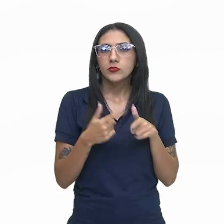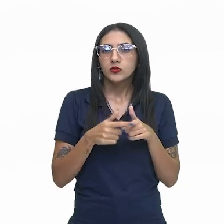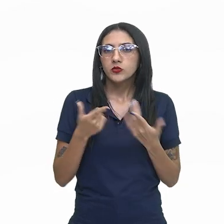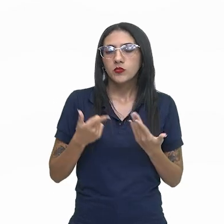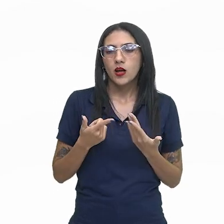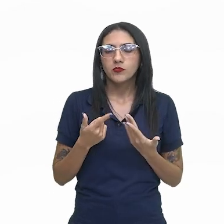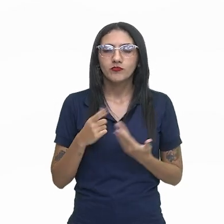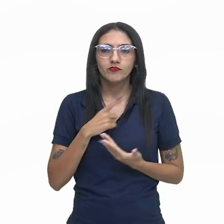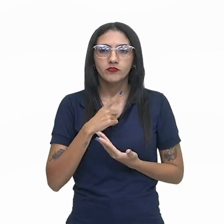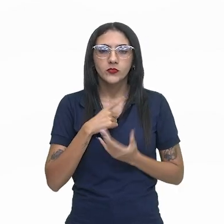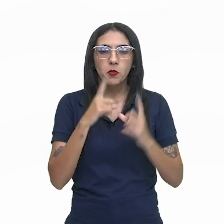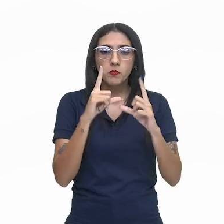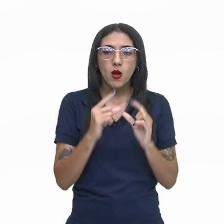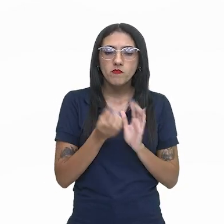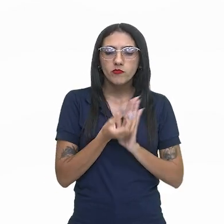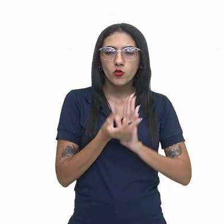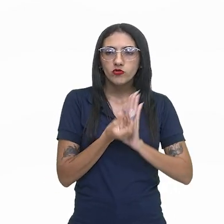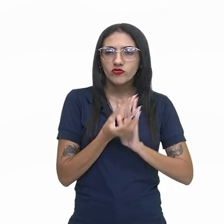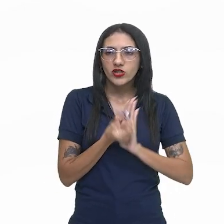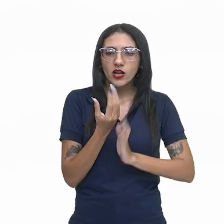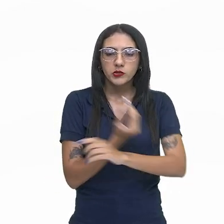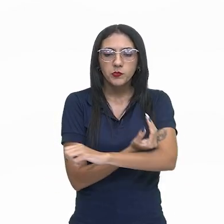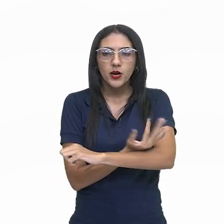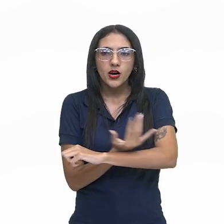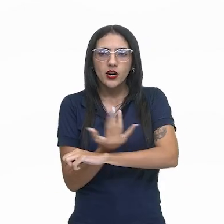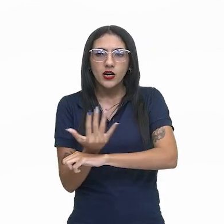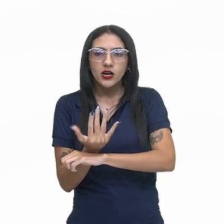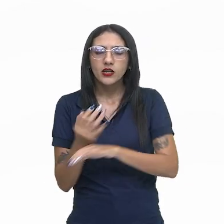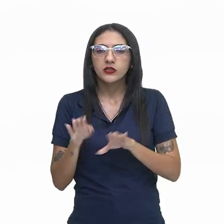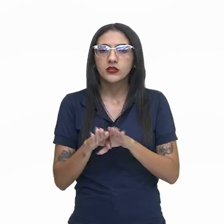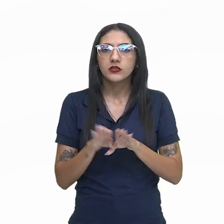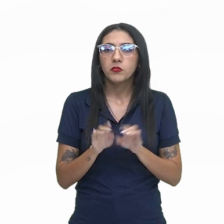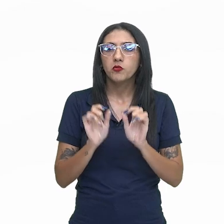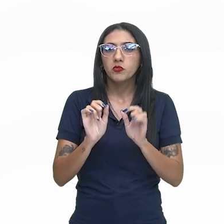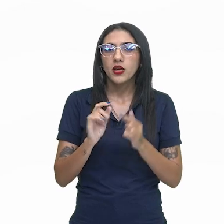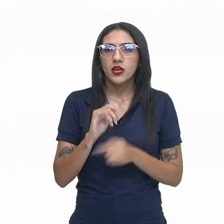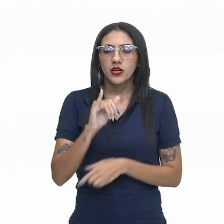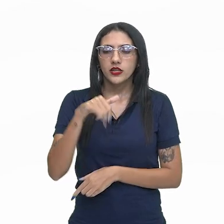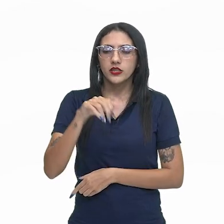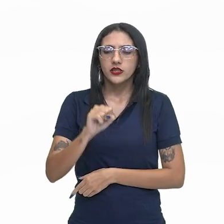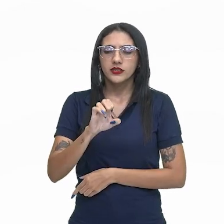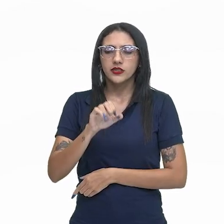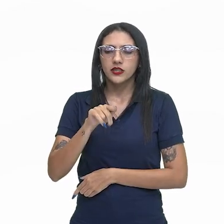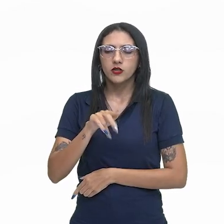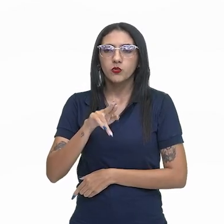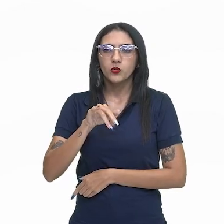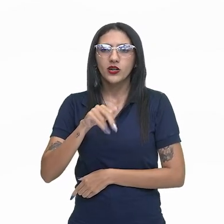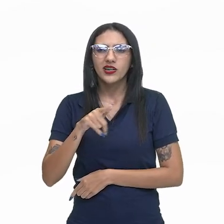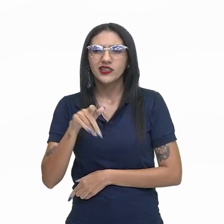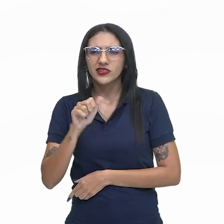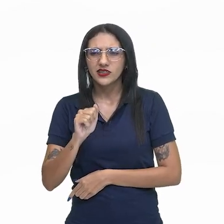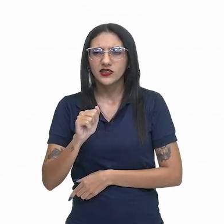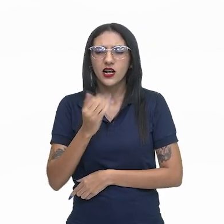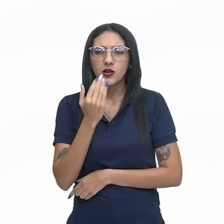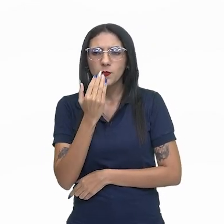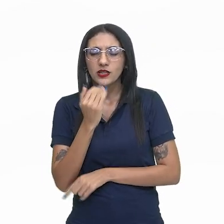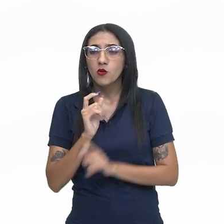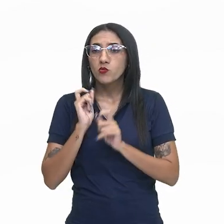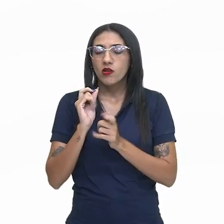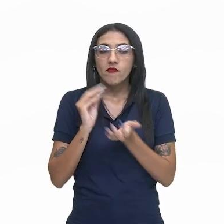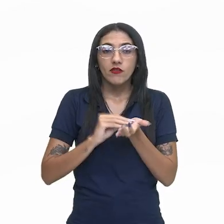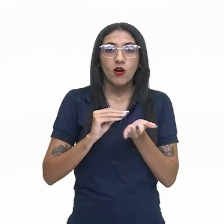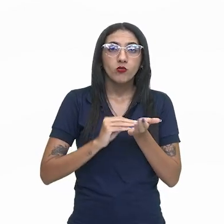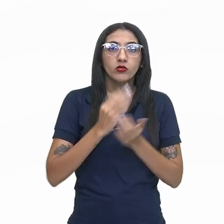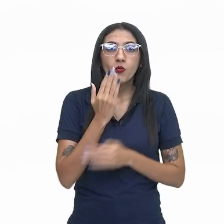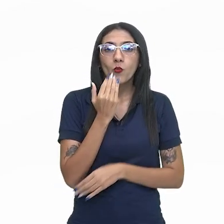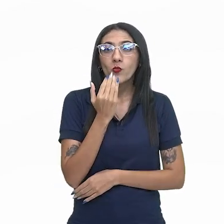a redução da produtividade, a insegurança alimentar, que seria a falta de alimento no prato das